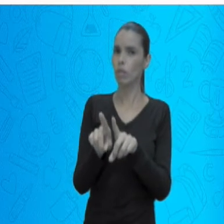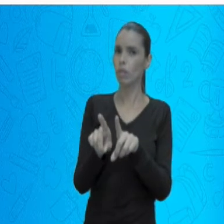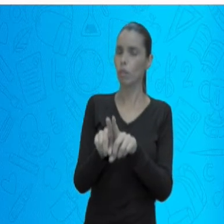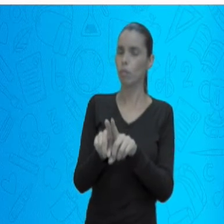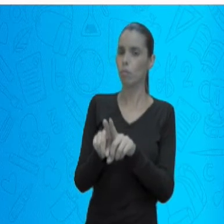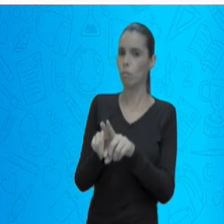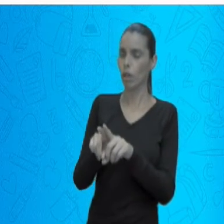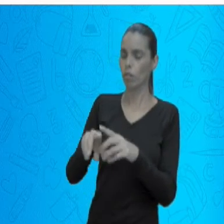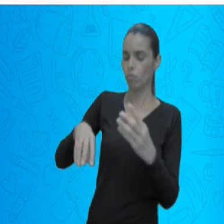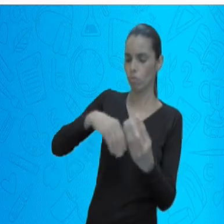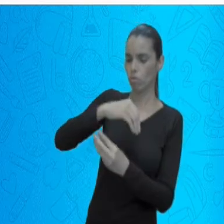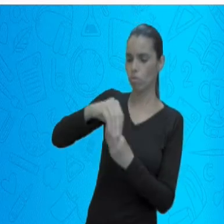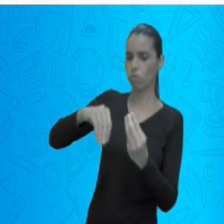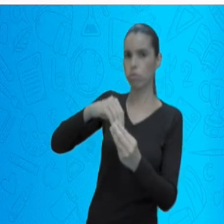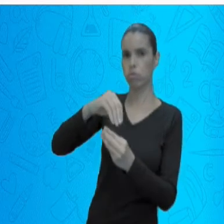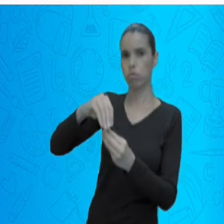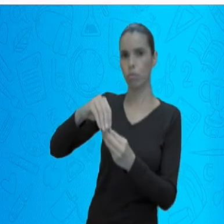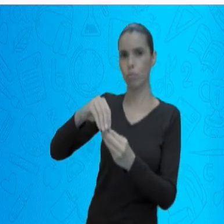escuras, partes